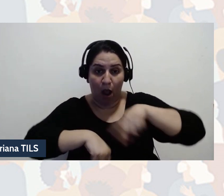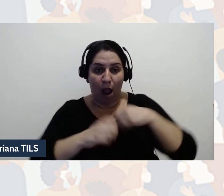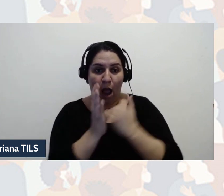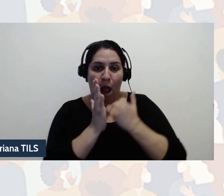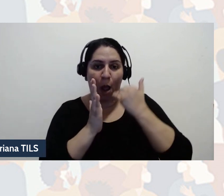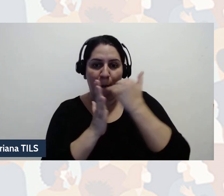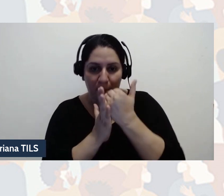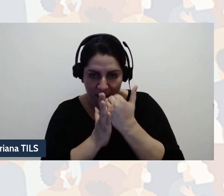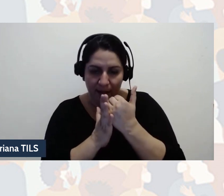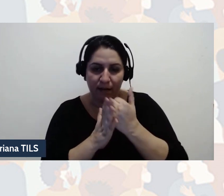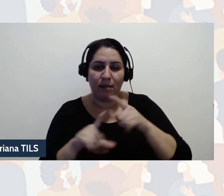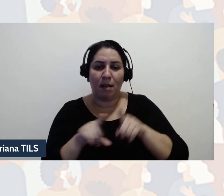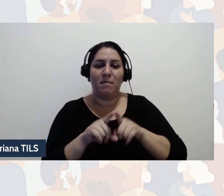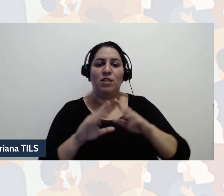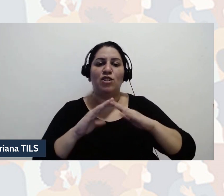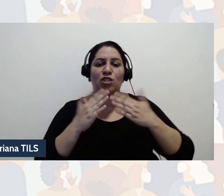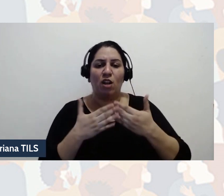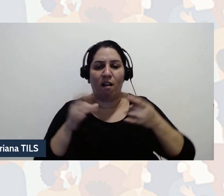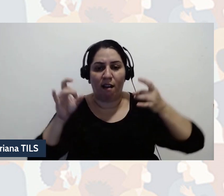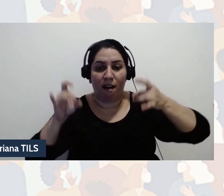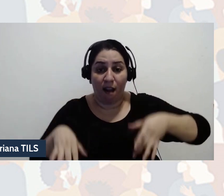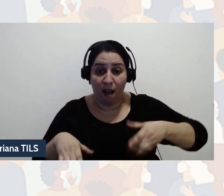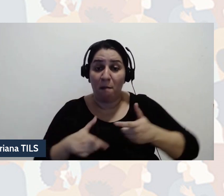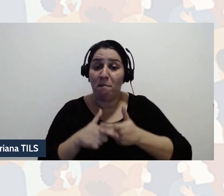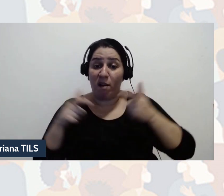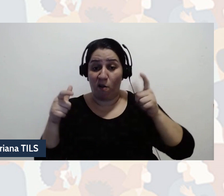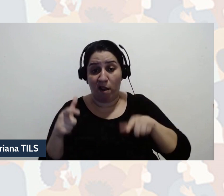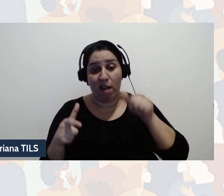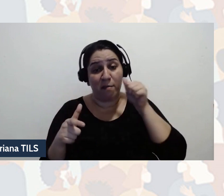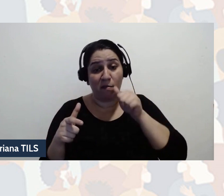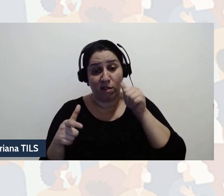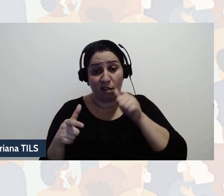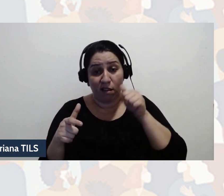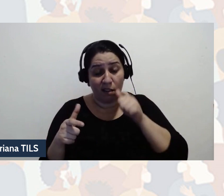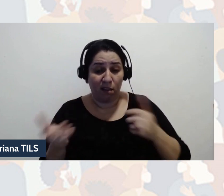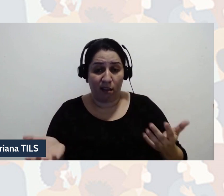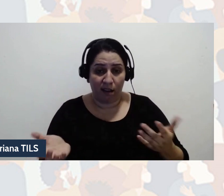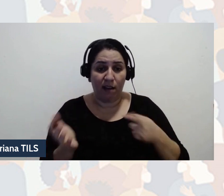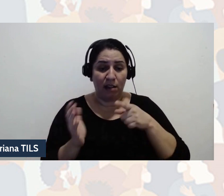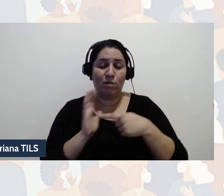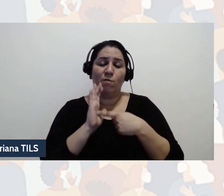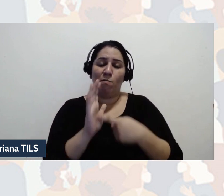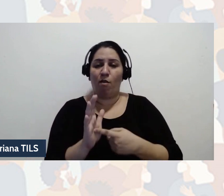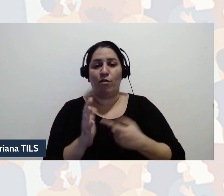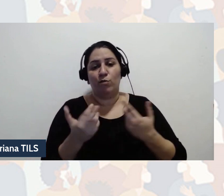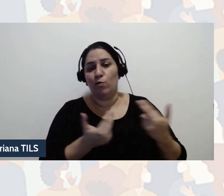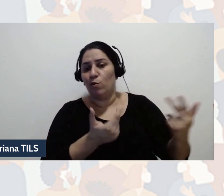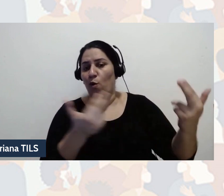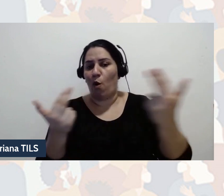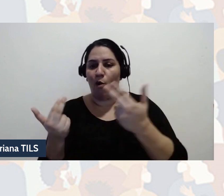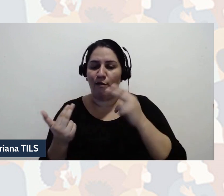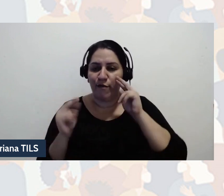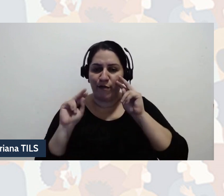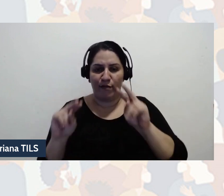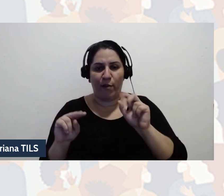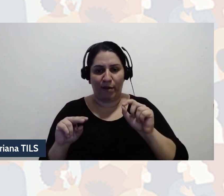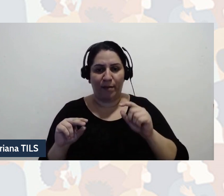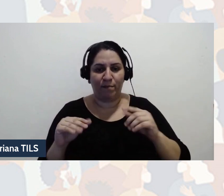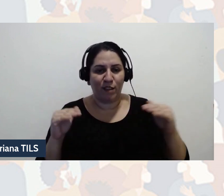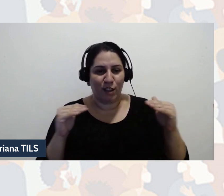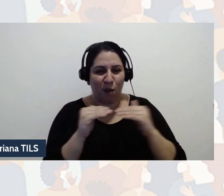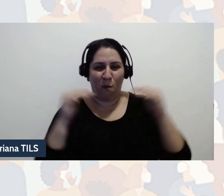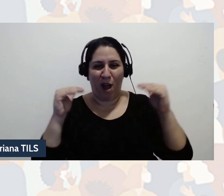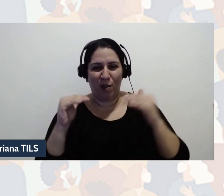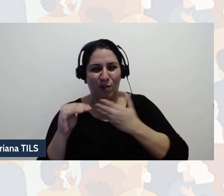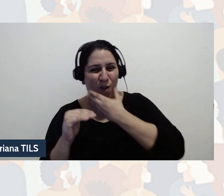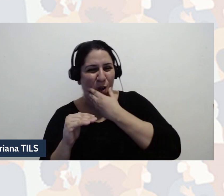maior evasão escolar entre as meninas. É quase um consenso que a pandemia fez a igualdade de gênero retroceder